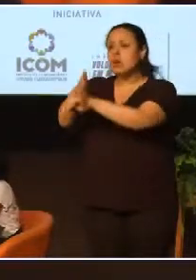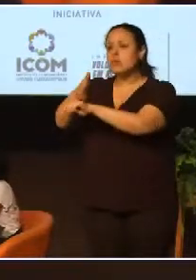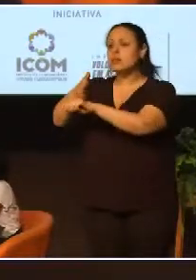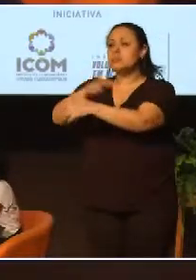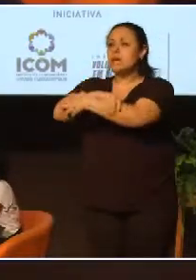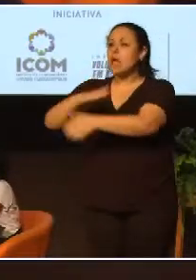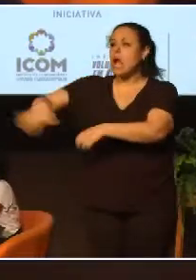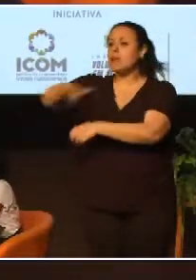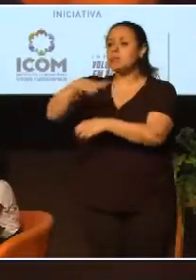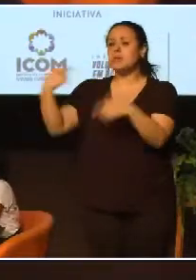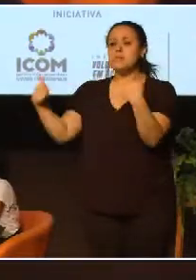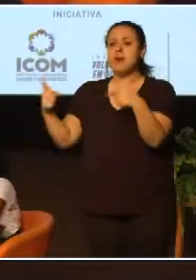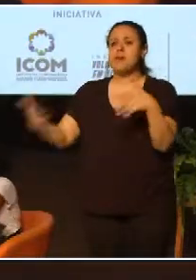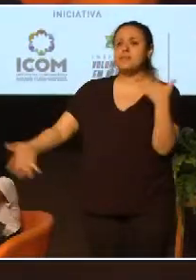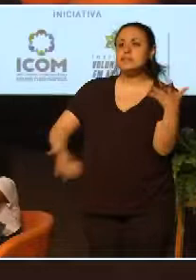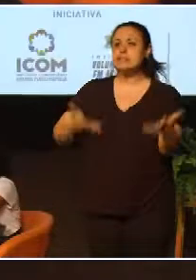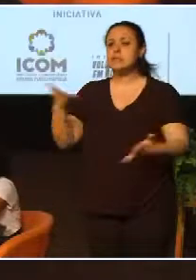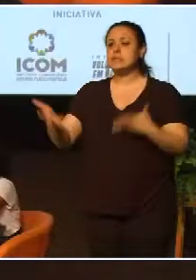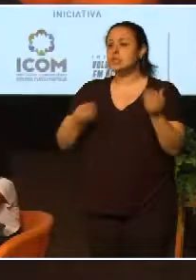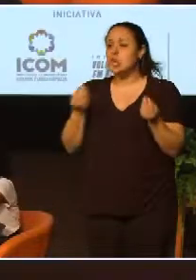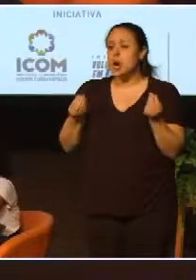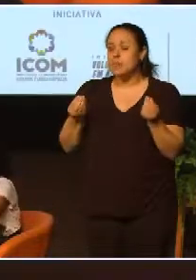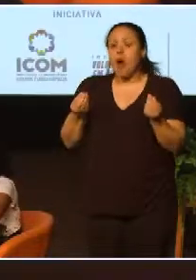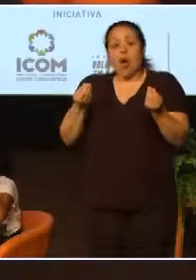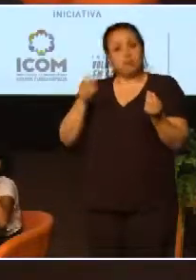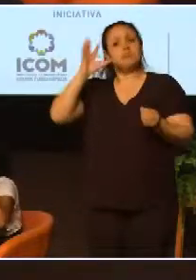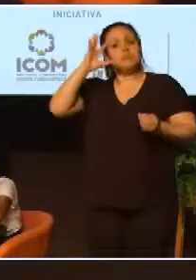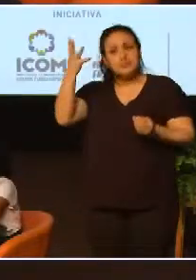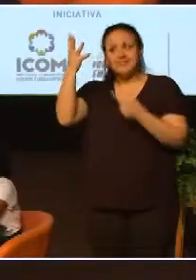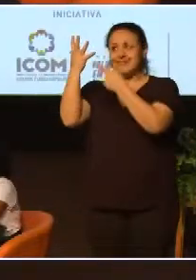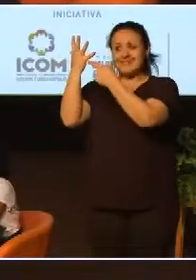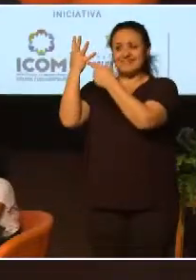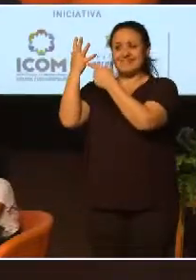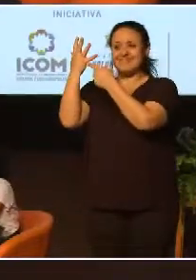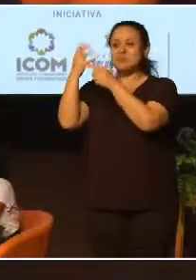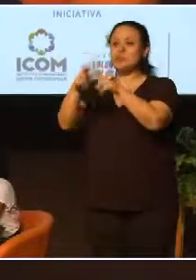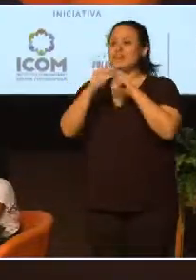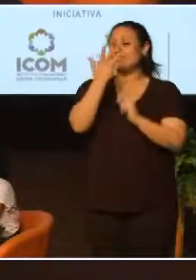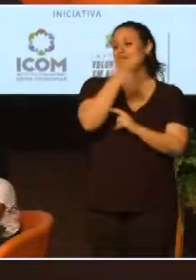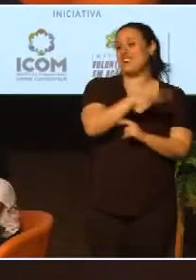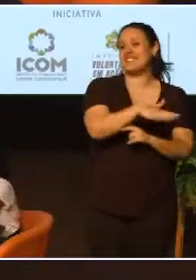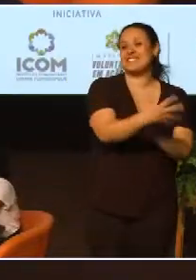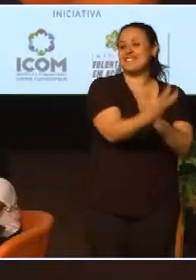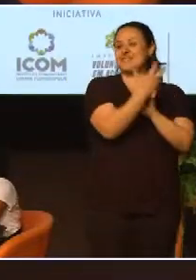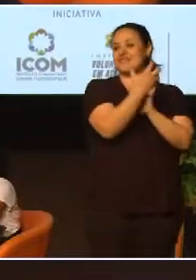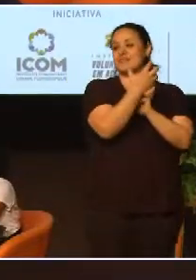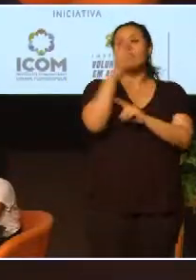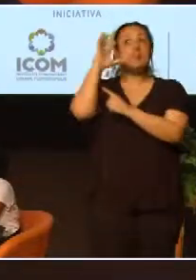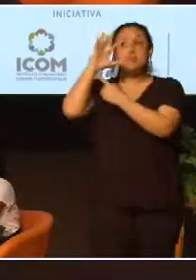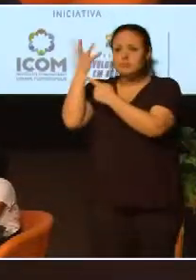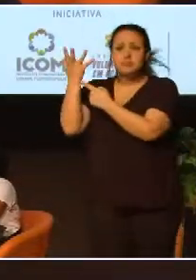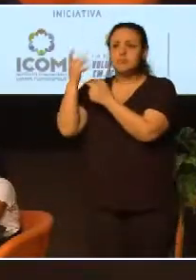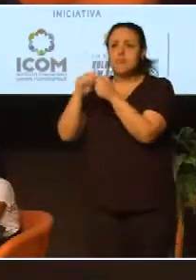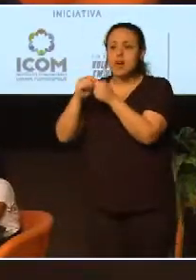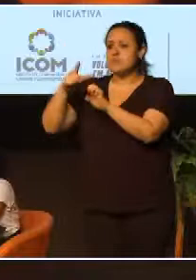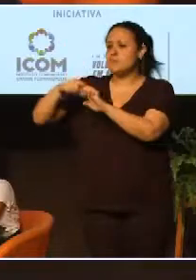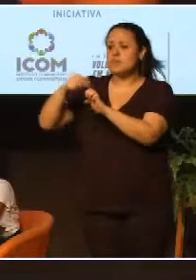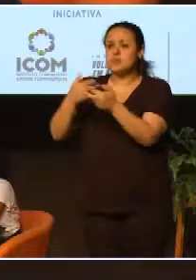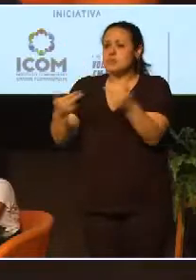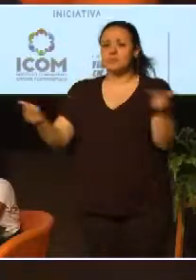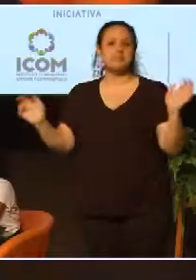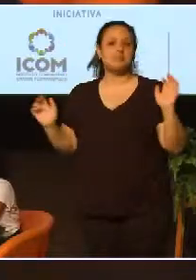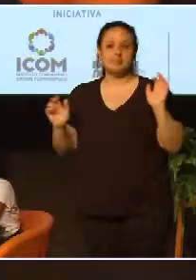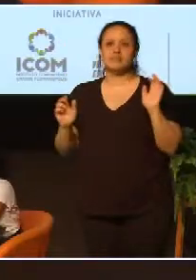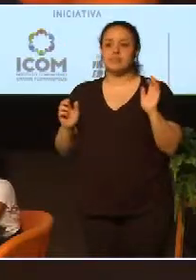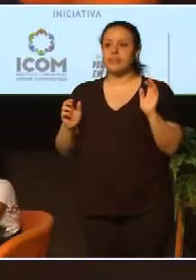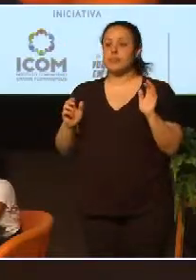Então, essa estrutura familiar e da minha infância, tive uma infância do ponto de vista de grana, não muita grana, mas